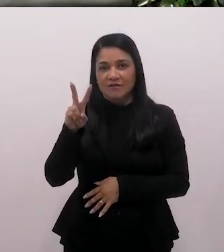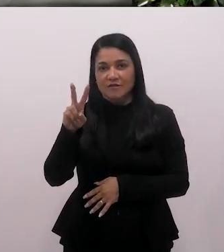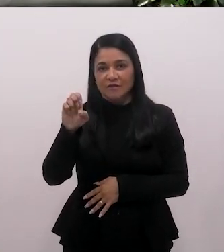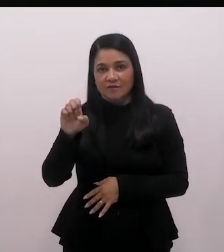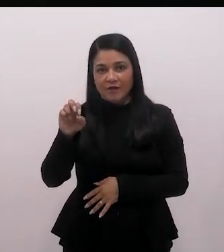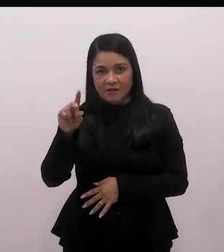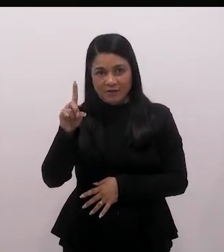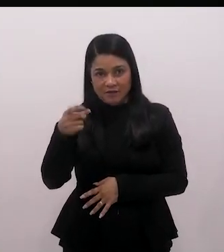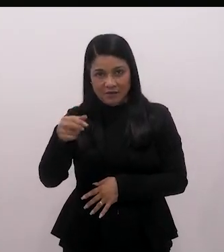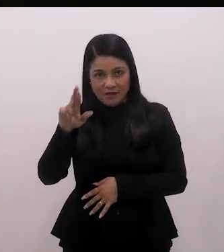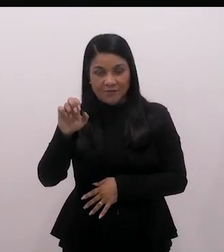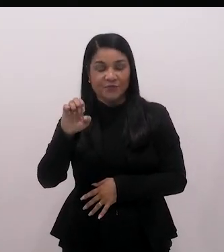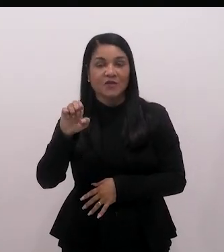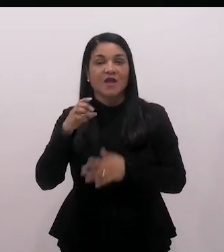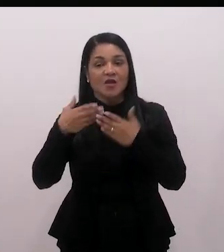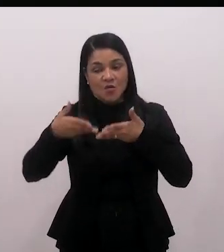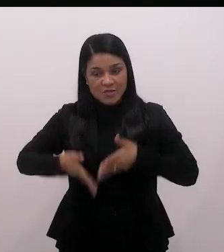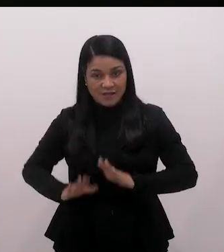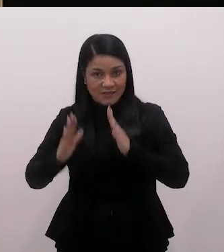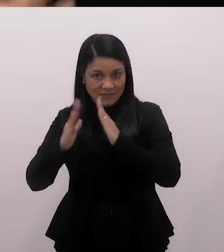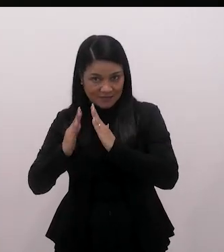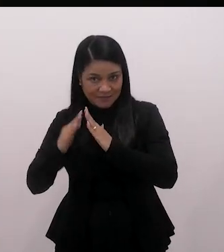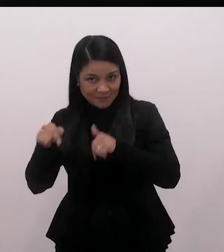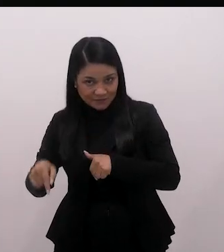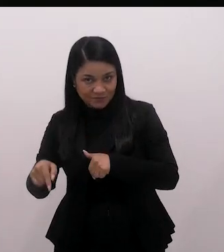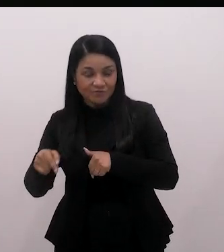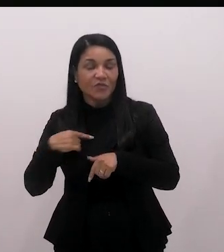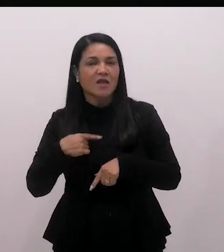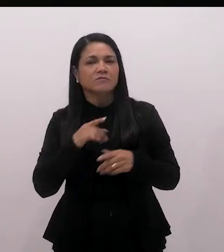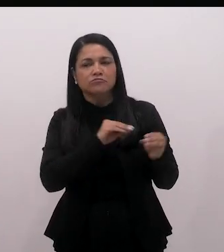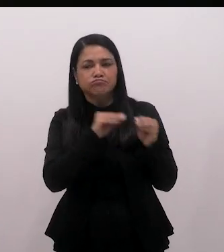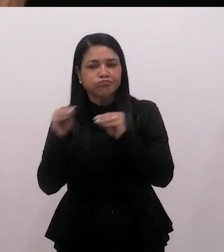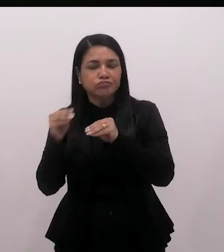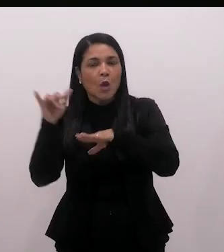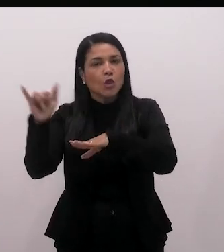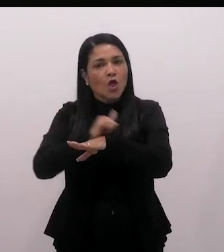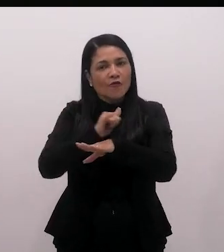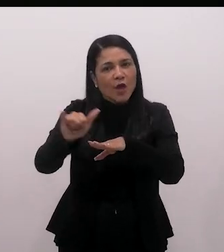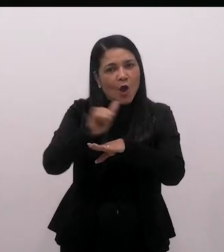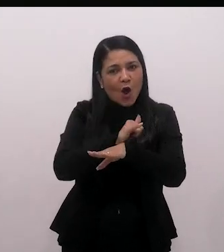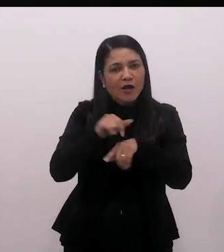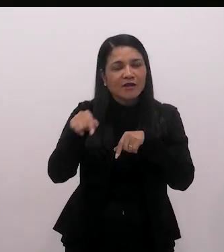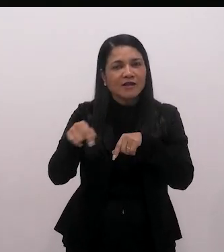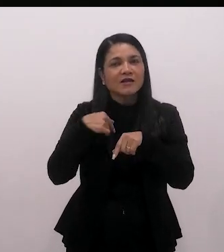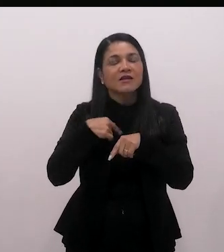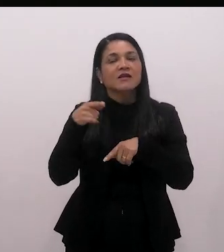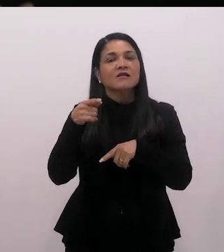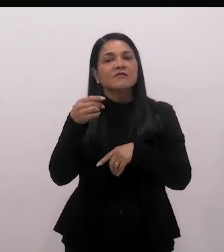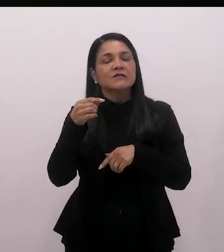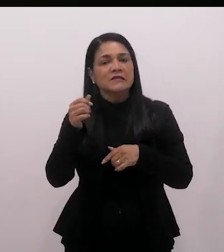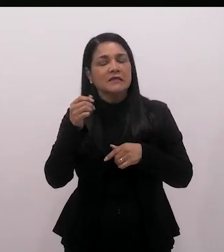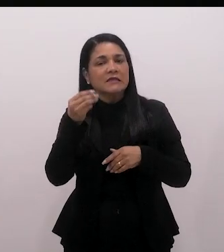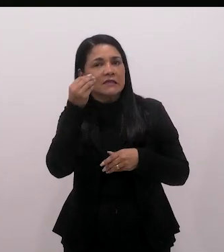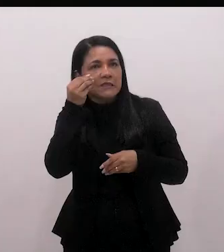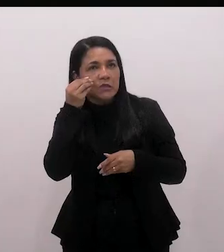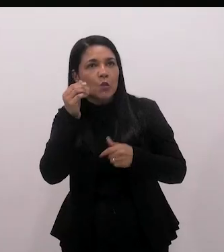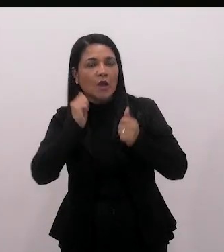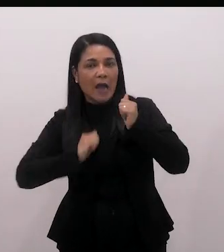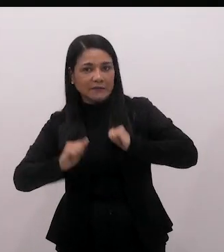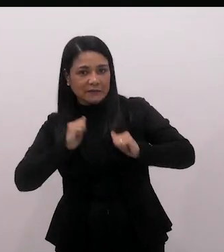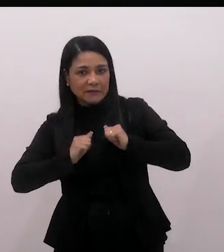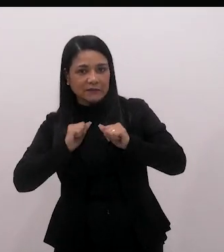Isso, você fala que é um orgulho seu. E aí você vai para Nova York e se vê produtora, porque você foi para lá para tentar ser atriz, e se